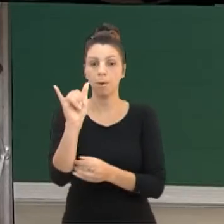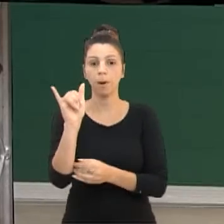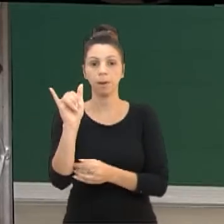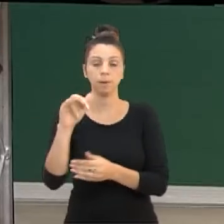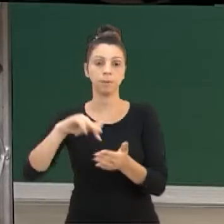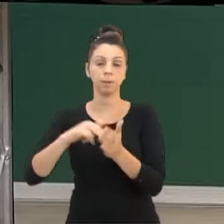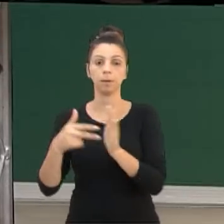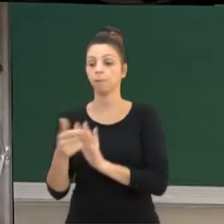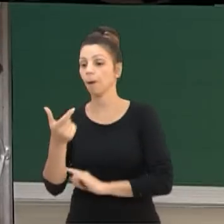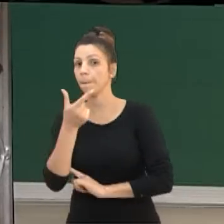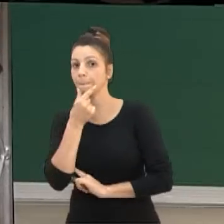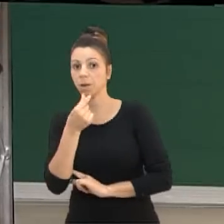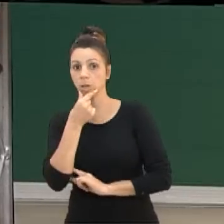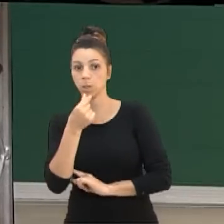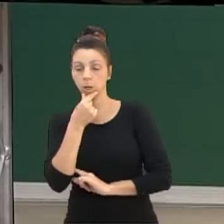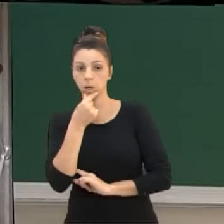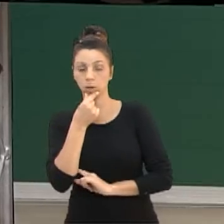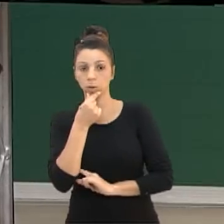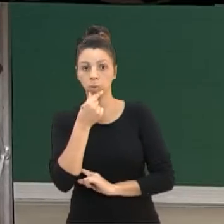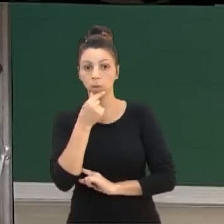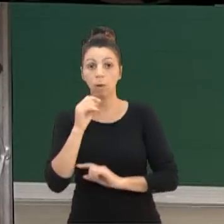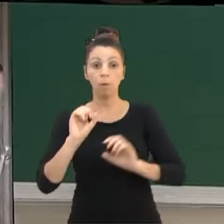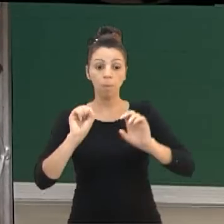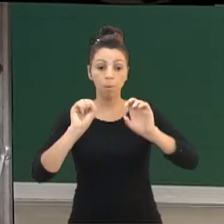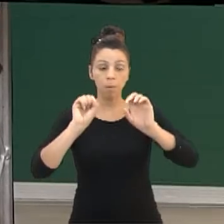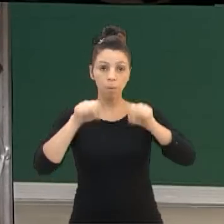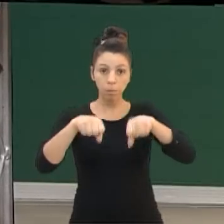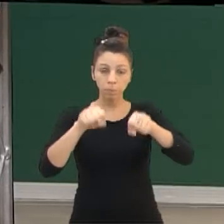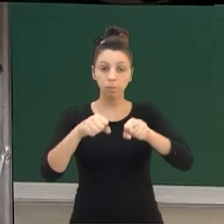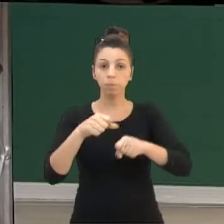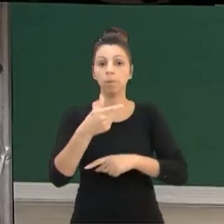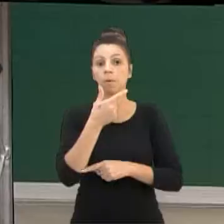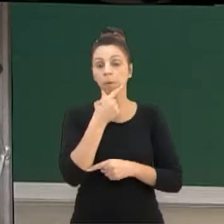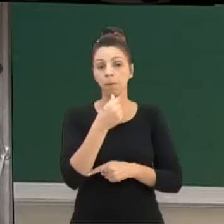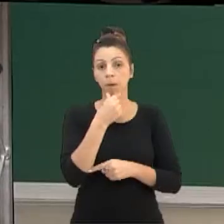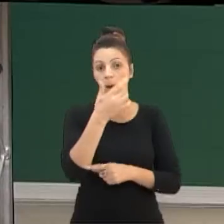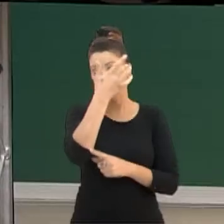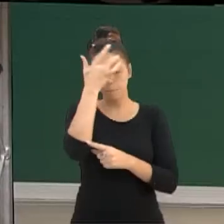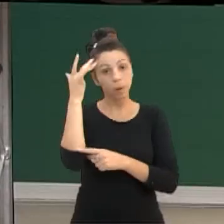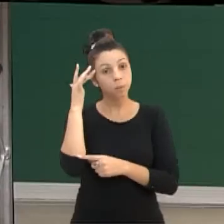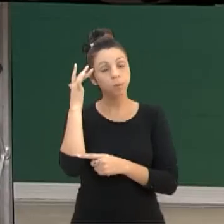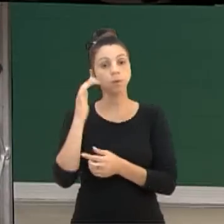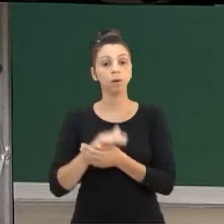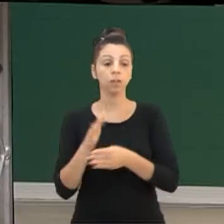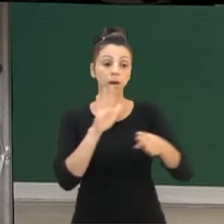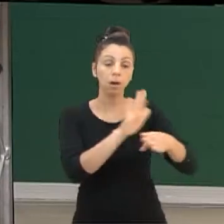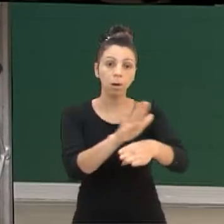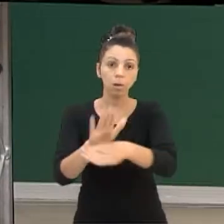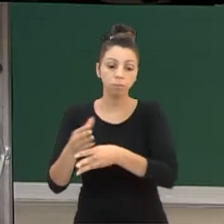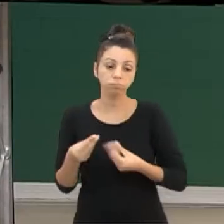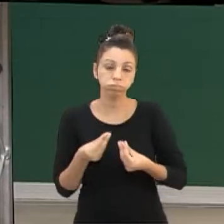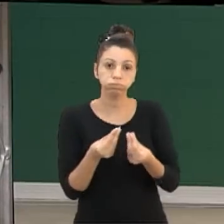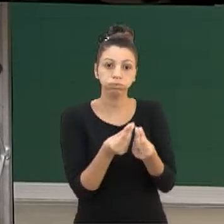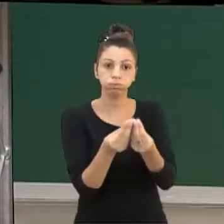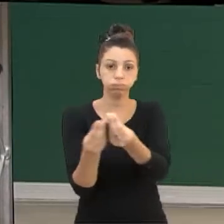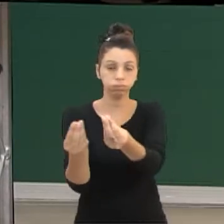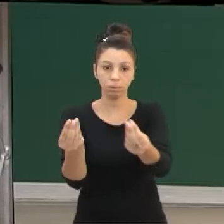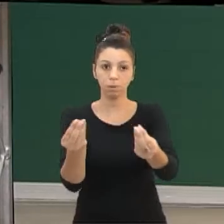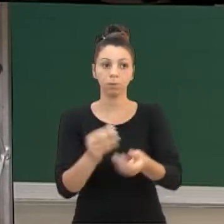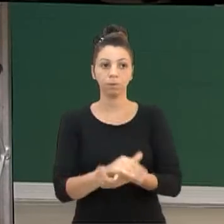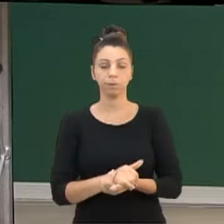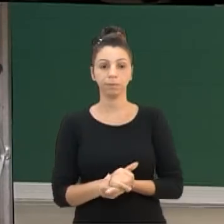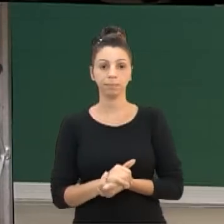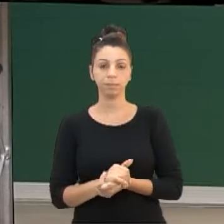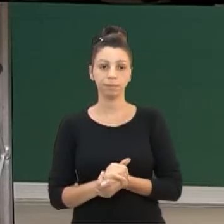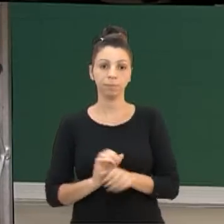né? Então, motoboy é o garoto que anda de moto e que no nosso país se refere à pessoa que ajuda na entrega, né, de produtos